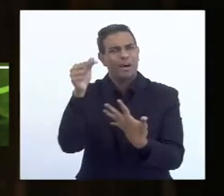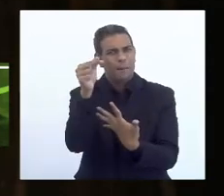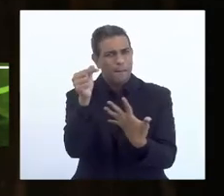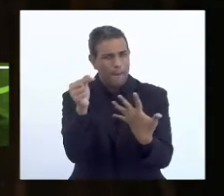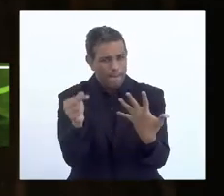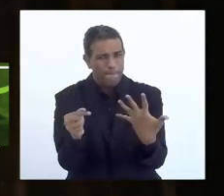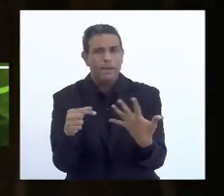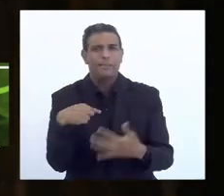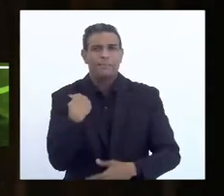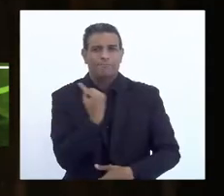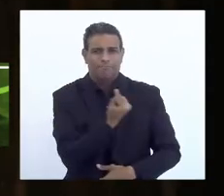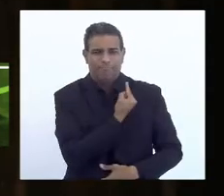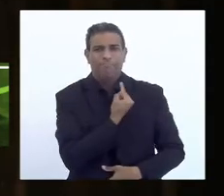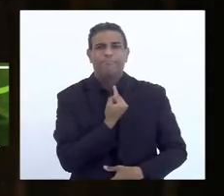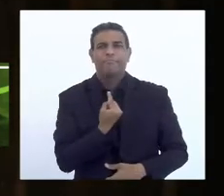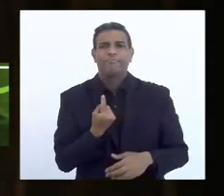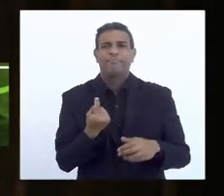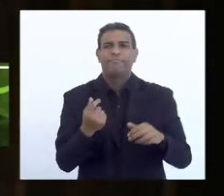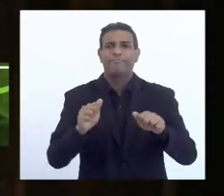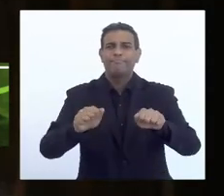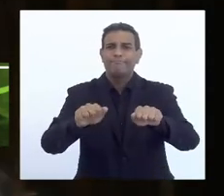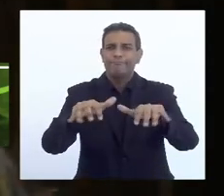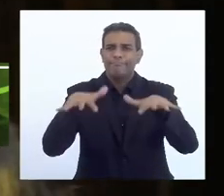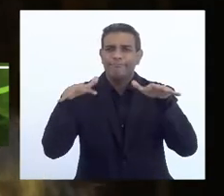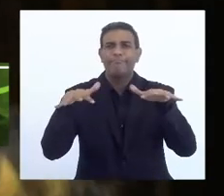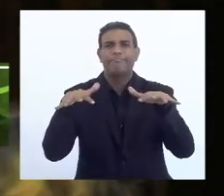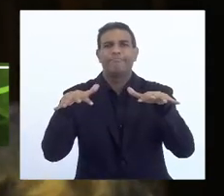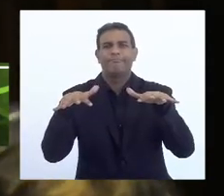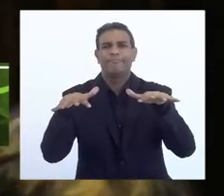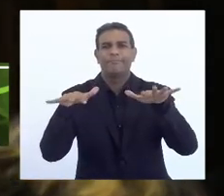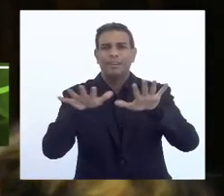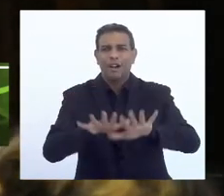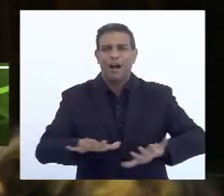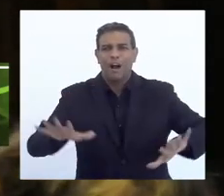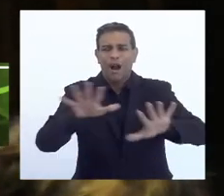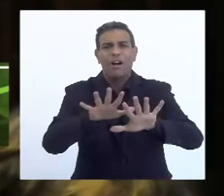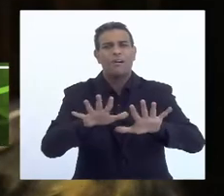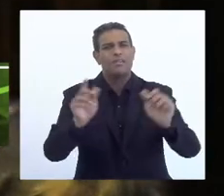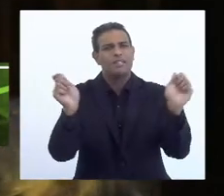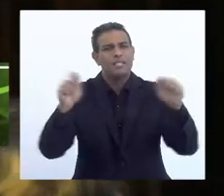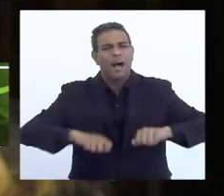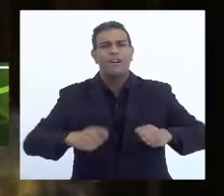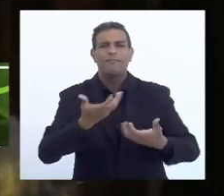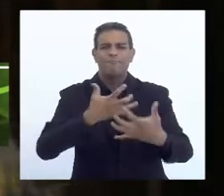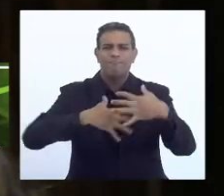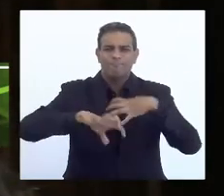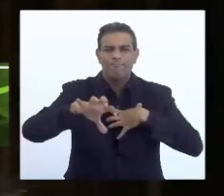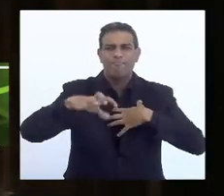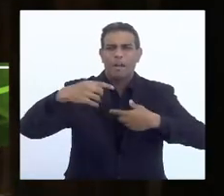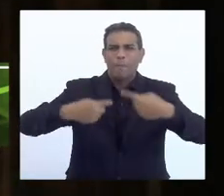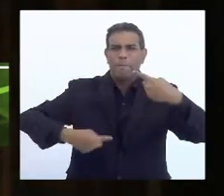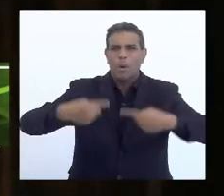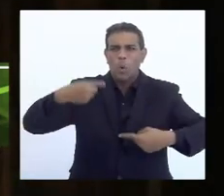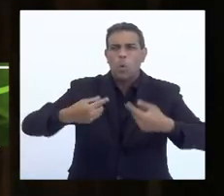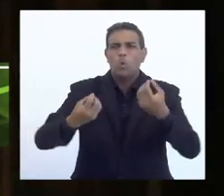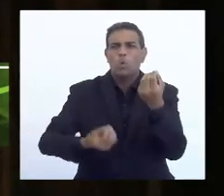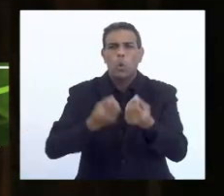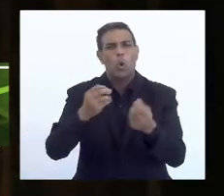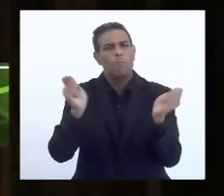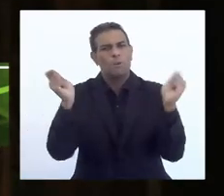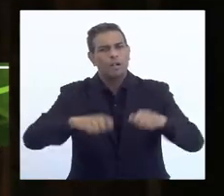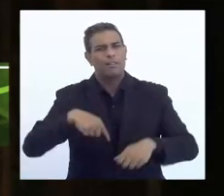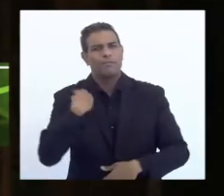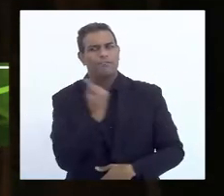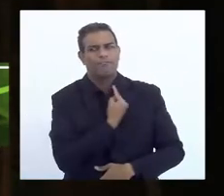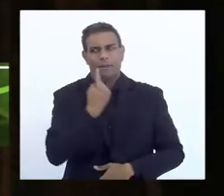longo da nossa audiência, e eu vou fazer uma fala de alguma maneira muito afetiva, e eu tenho a felicidade da política não me ter tirado isso ainda, eu